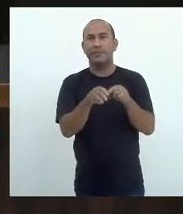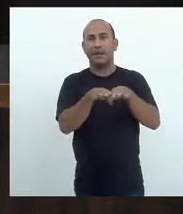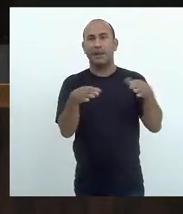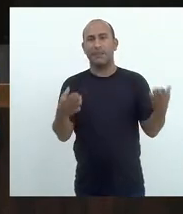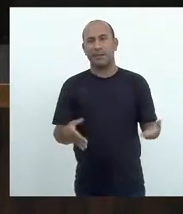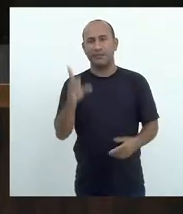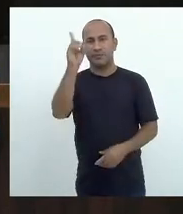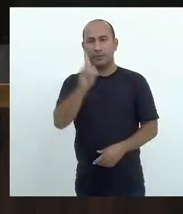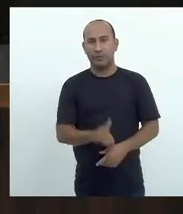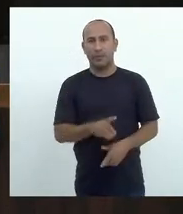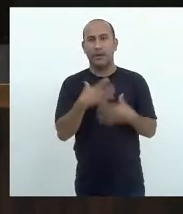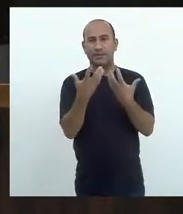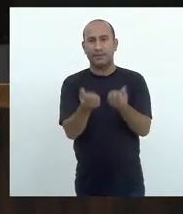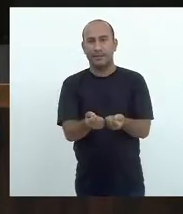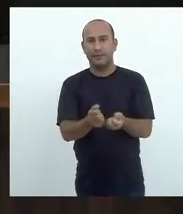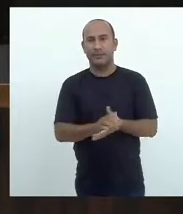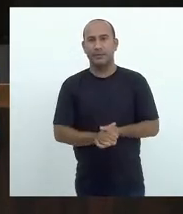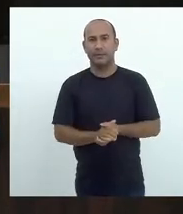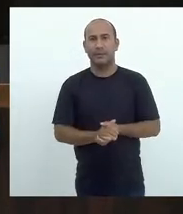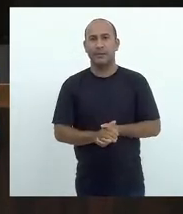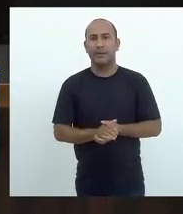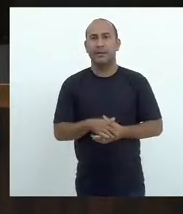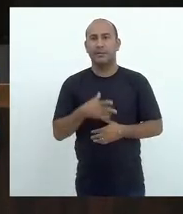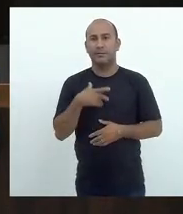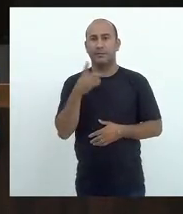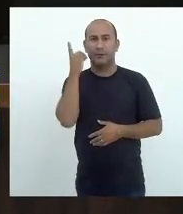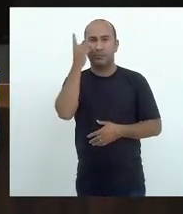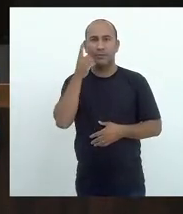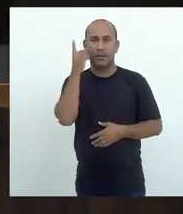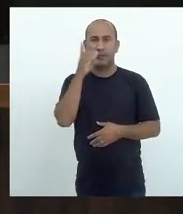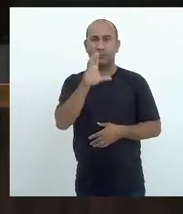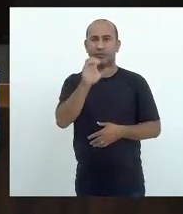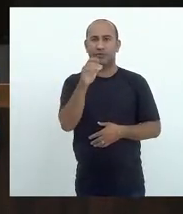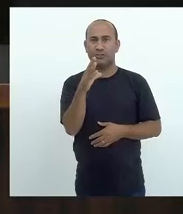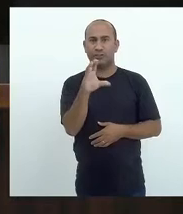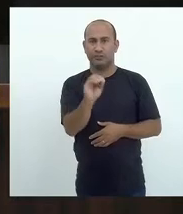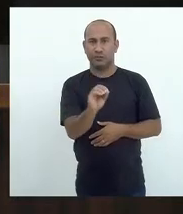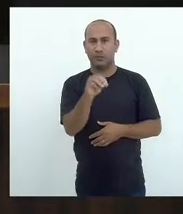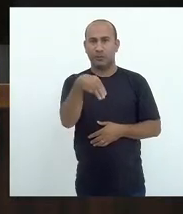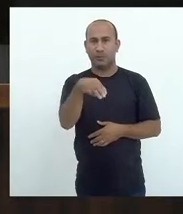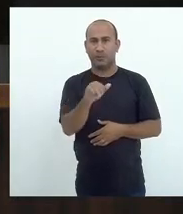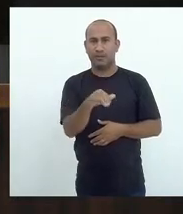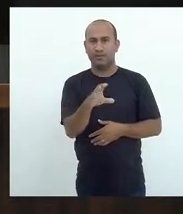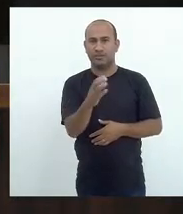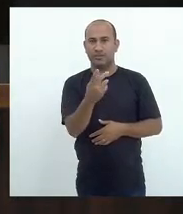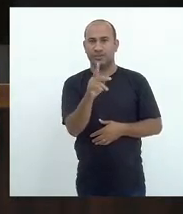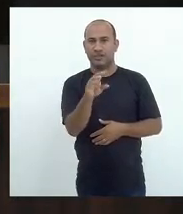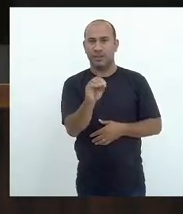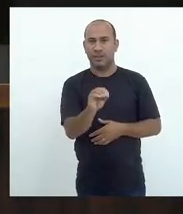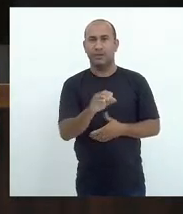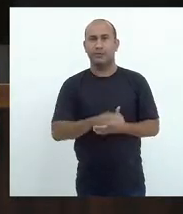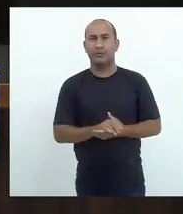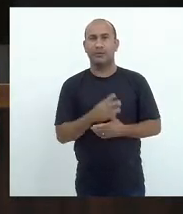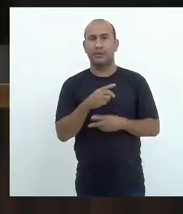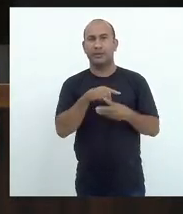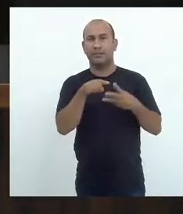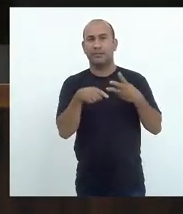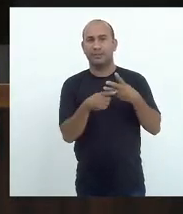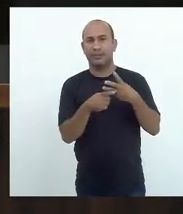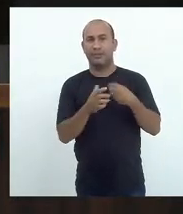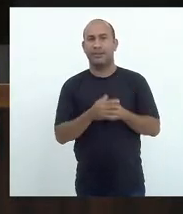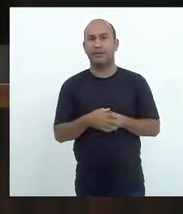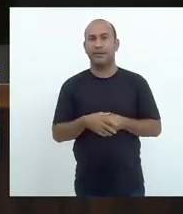diretora favorável. Relatores, deputado Chico Machado, nas três relatorias. Pendendo